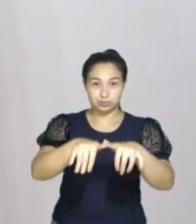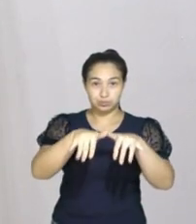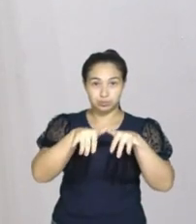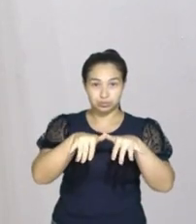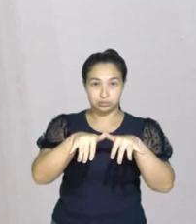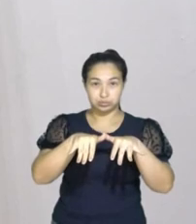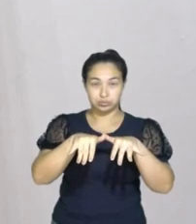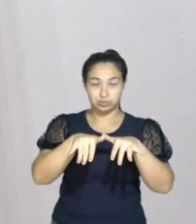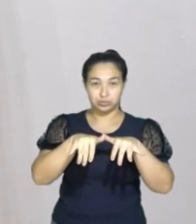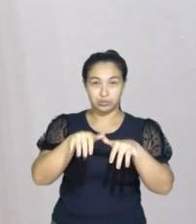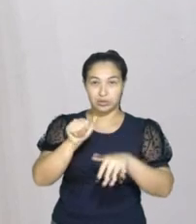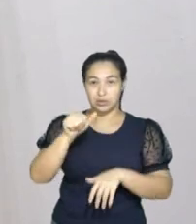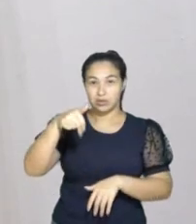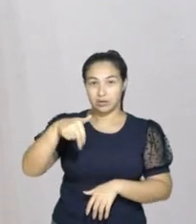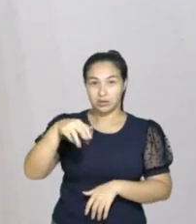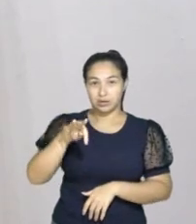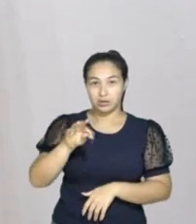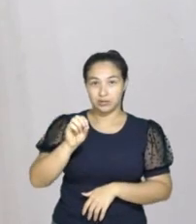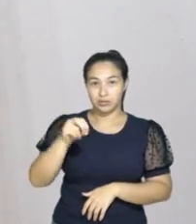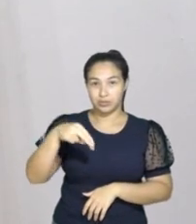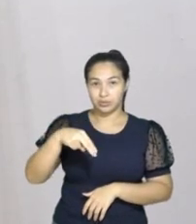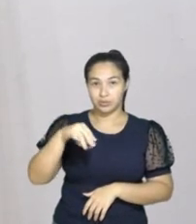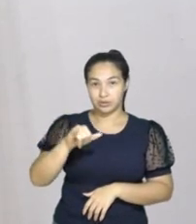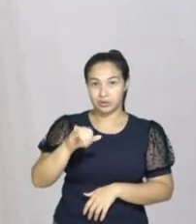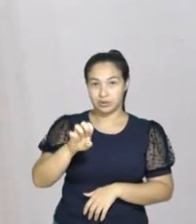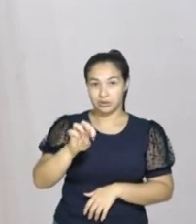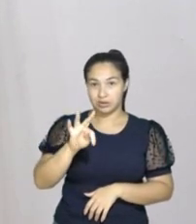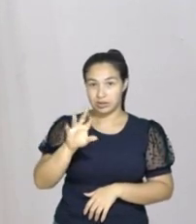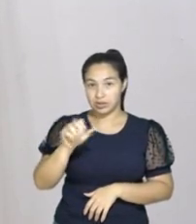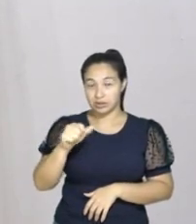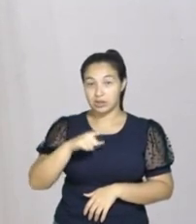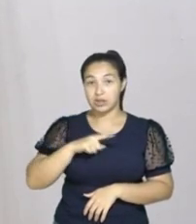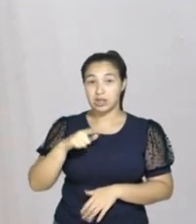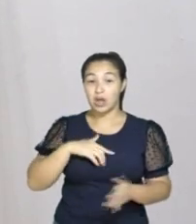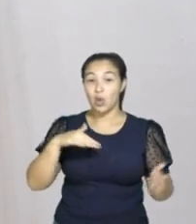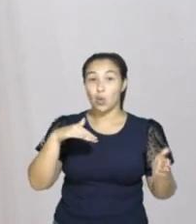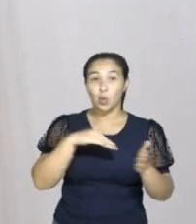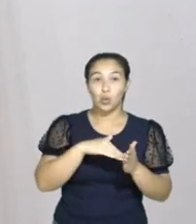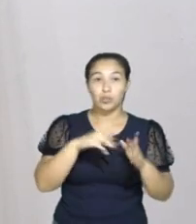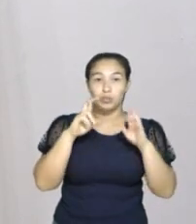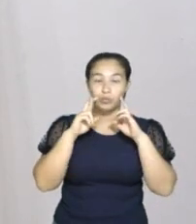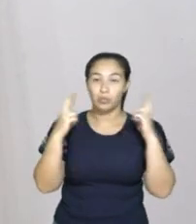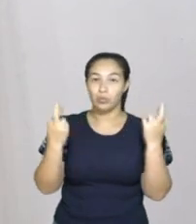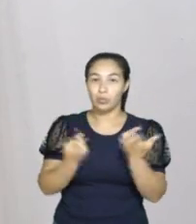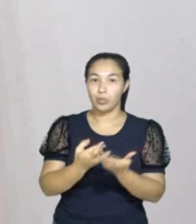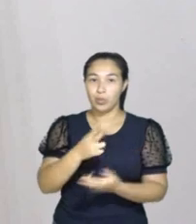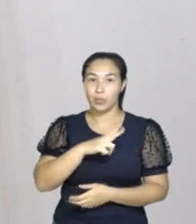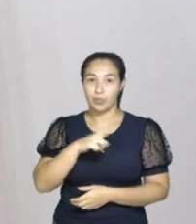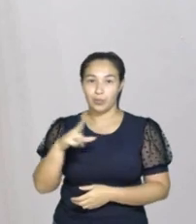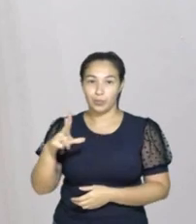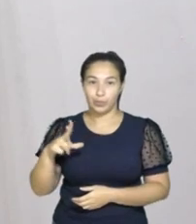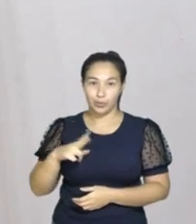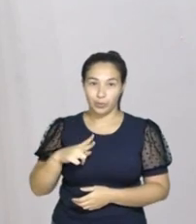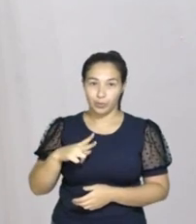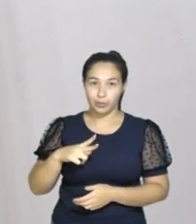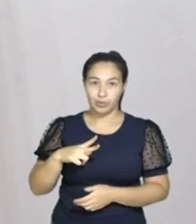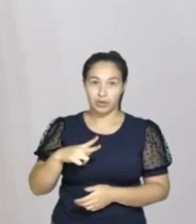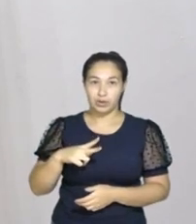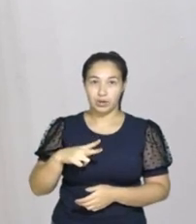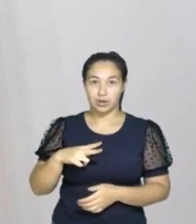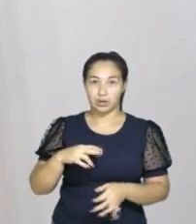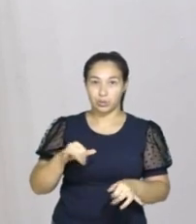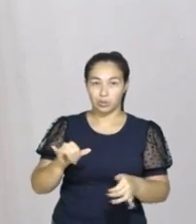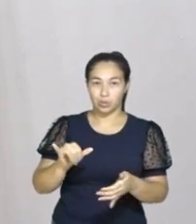de Barros nós tivemos a última audiência pública do plano diretor aqui da cidade de Florianópolis